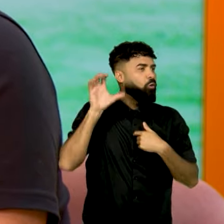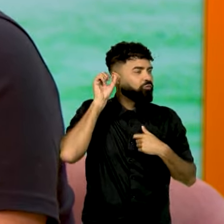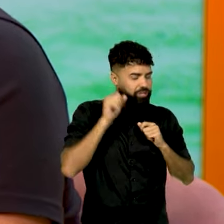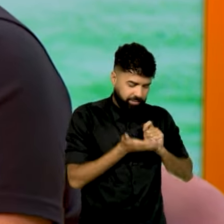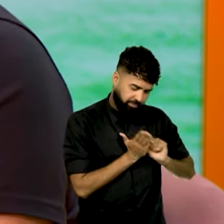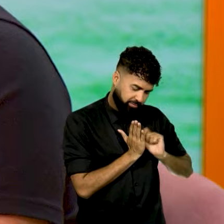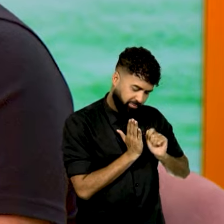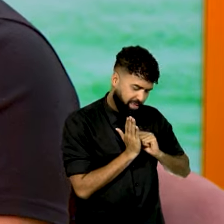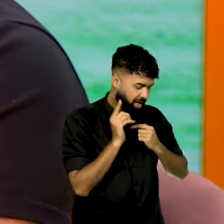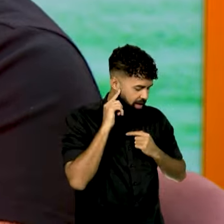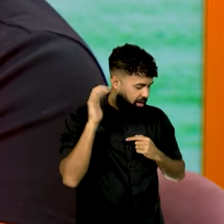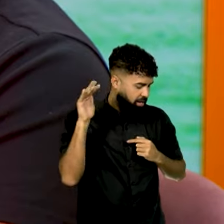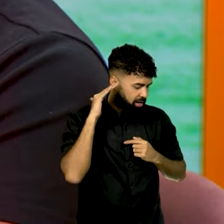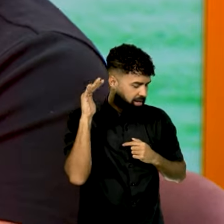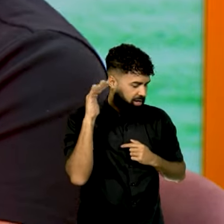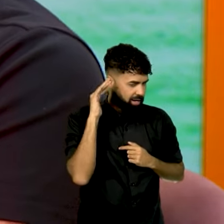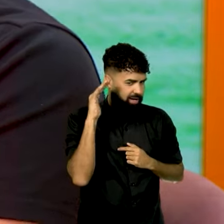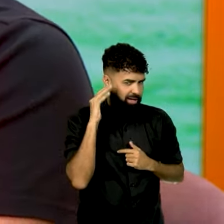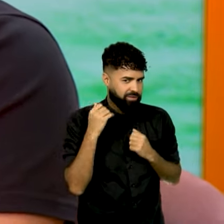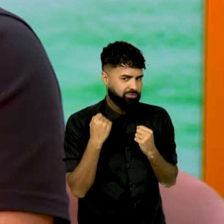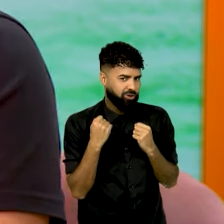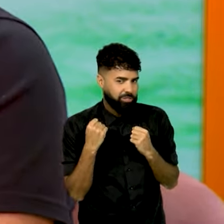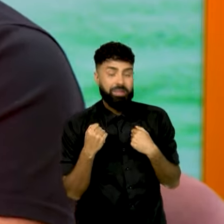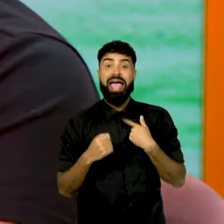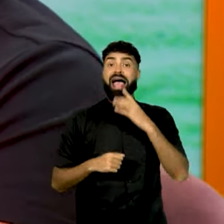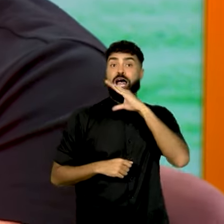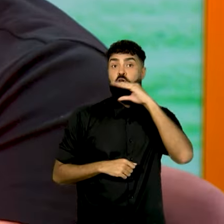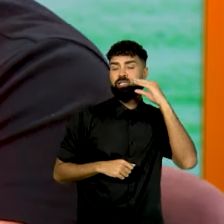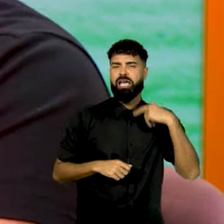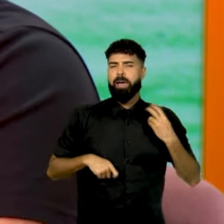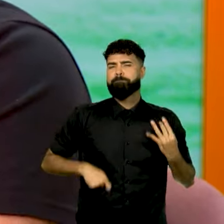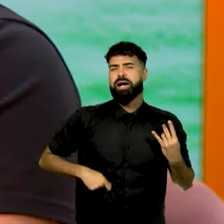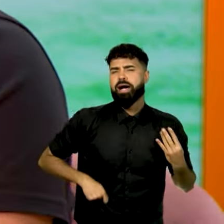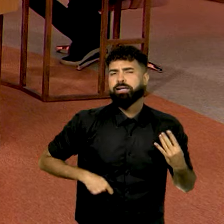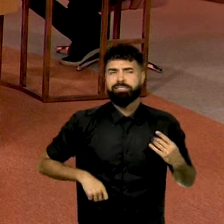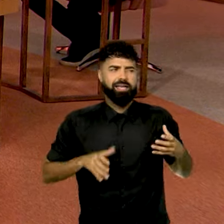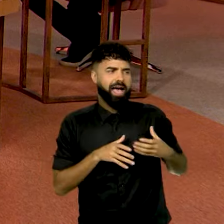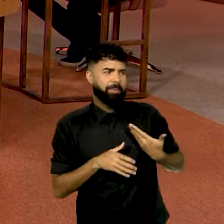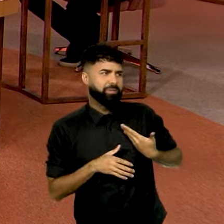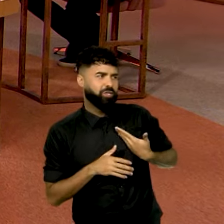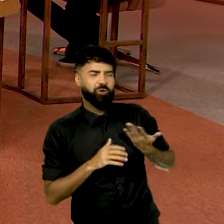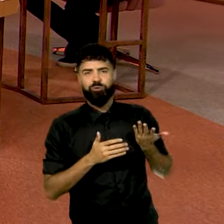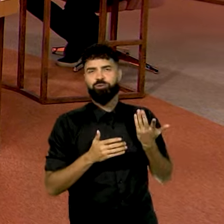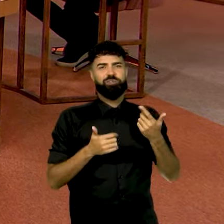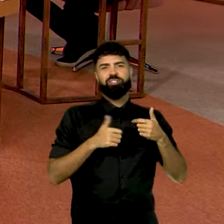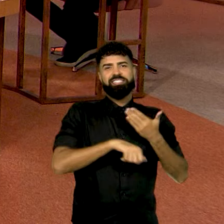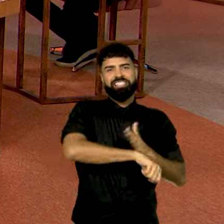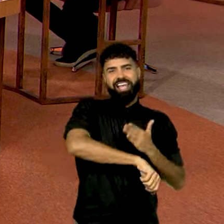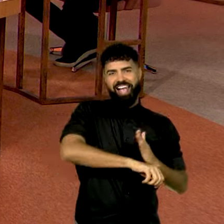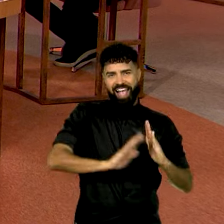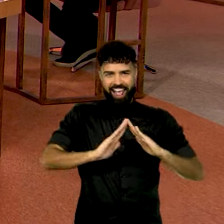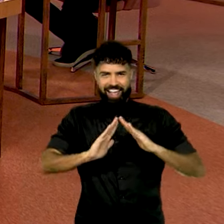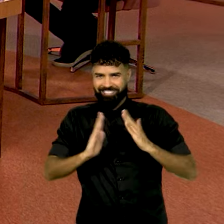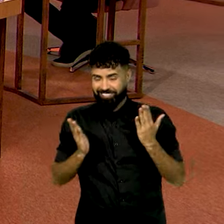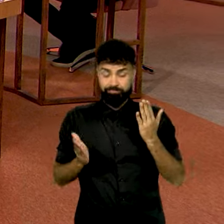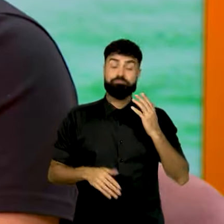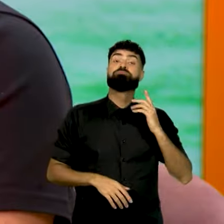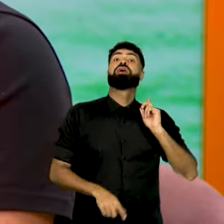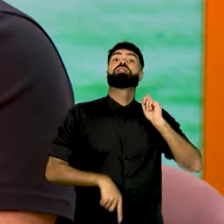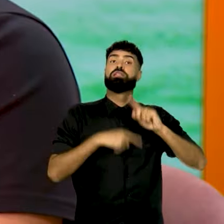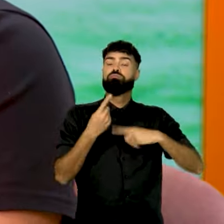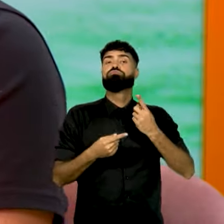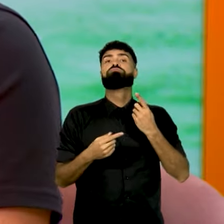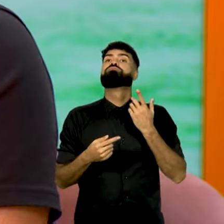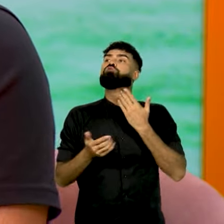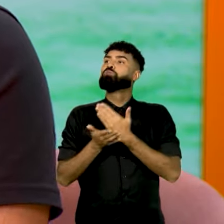eu fui sempre muito ligada à música. Na adolescência, com essa coisa de banda de garagem, e tudo. Sim. E, enfim, acabou que fui